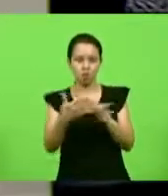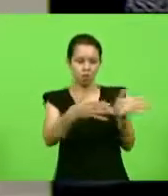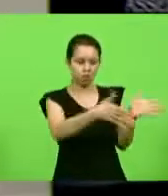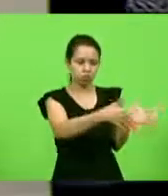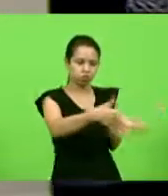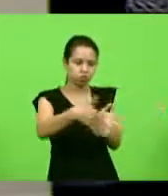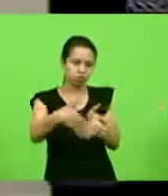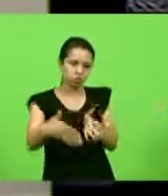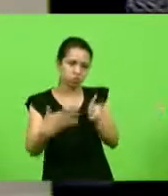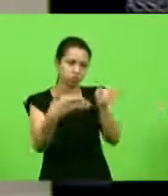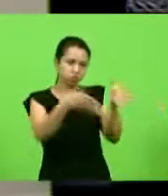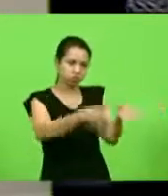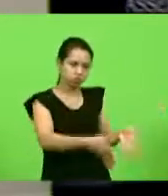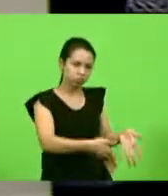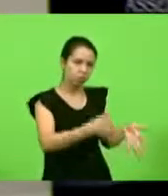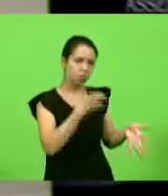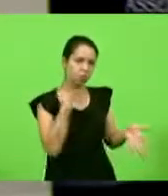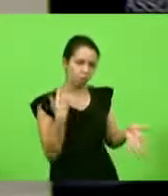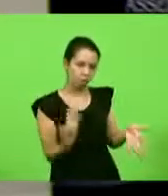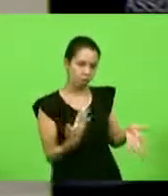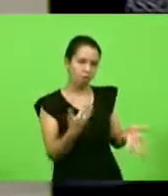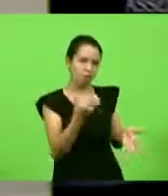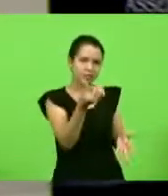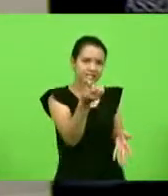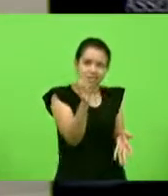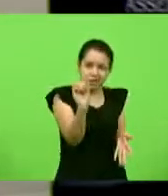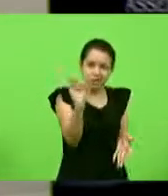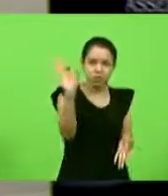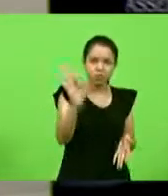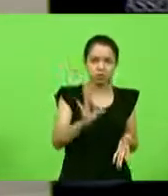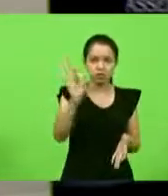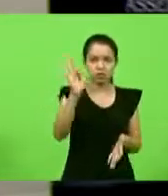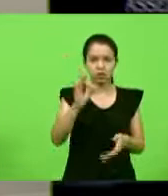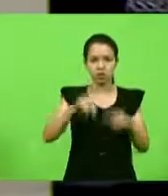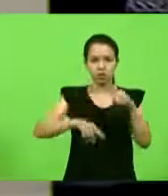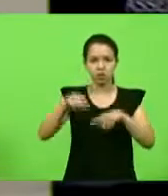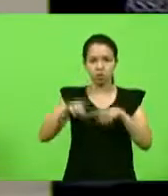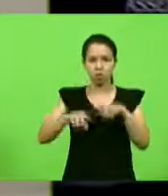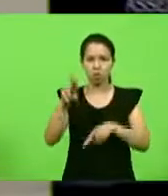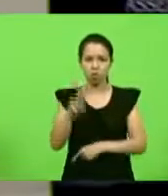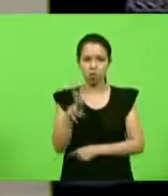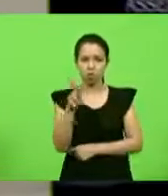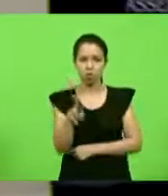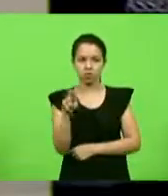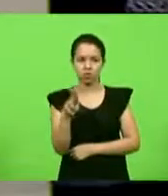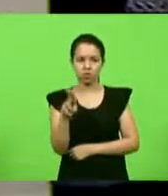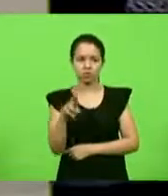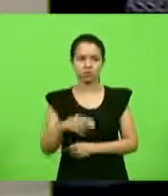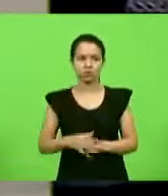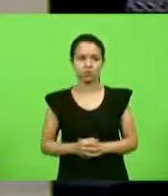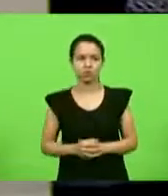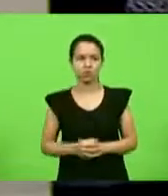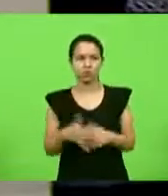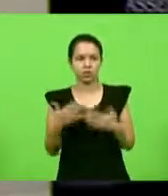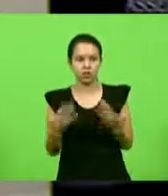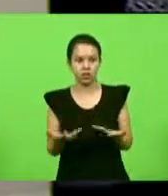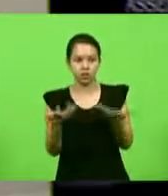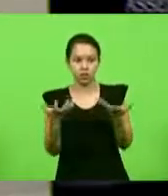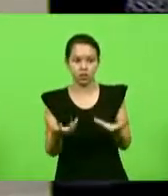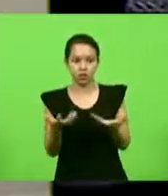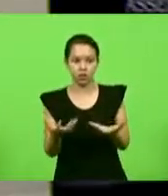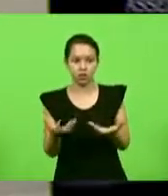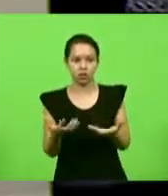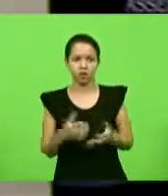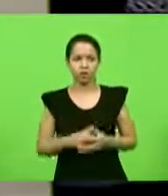mortuária, representa 60% da matéria-prima utilizada. Então, eu quero chamar a atenção para